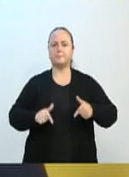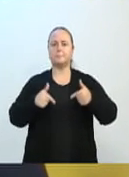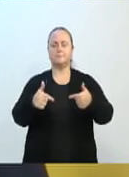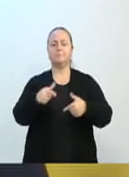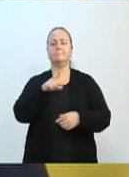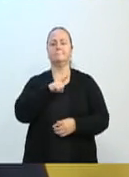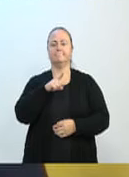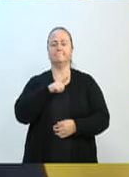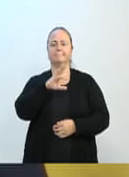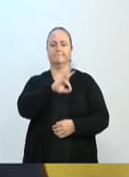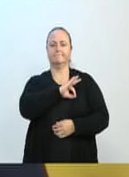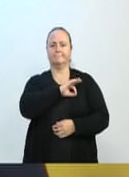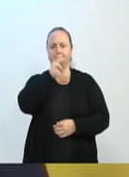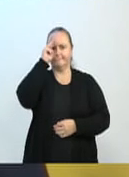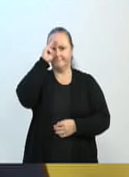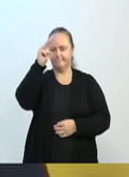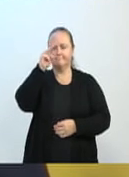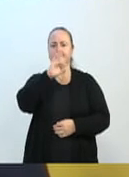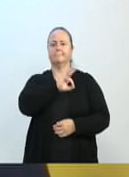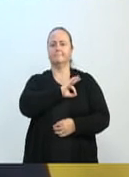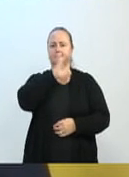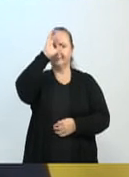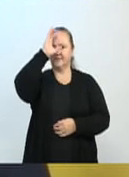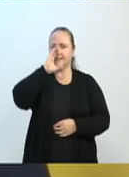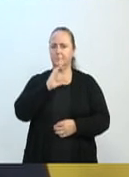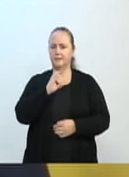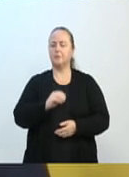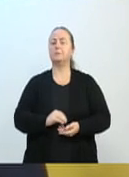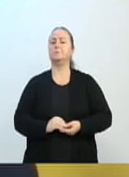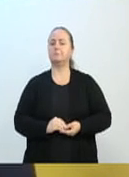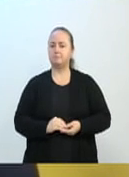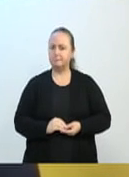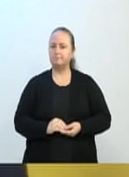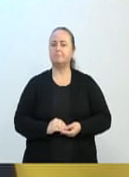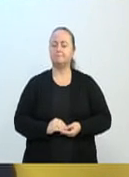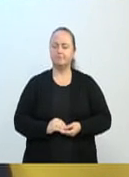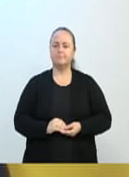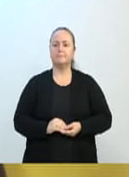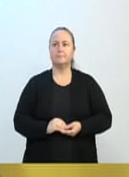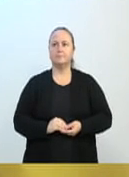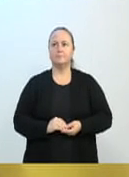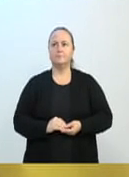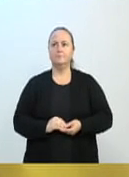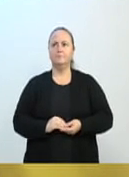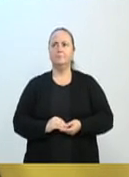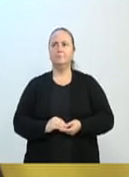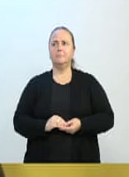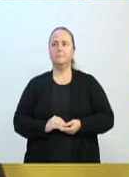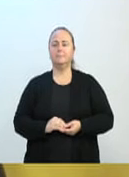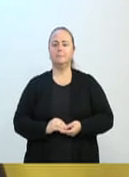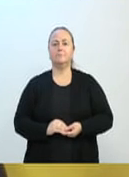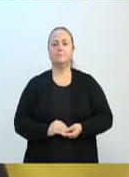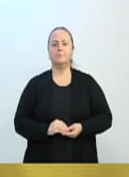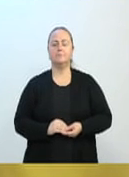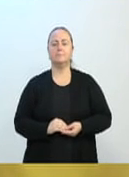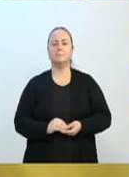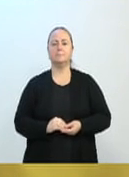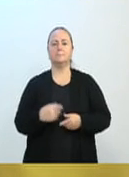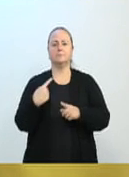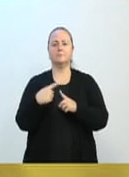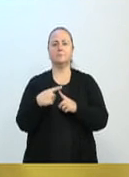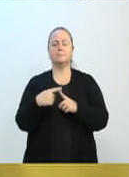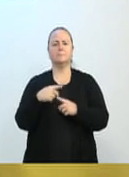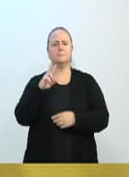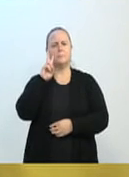da Polícia Militar Polícia Civil de alguma forma com relação ao cidadão que atropelou que acabamos de